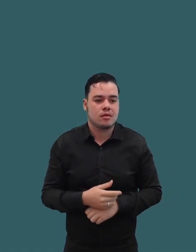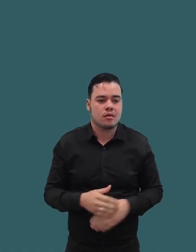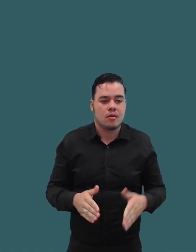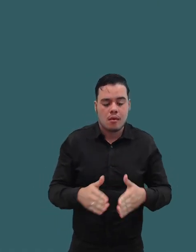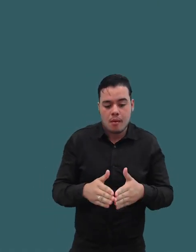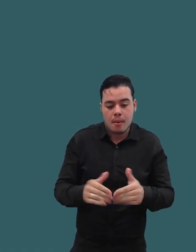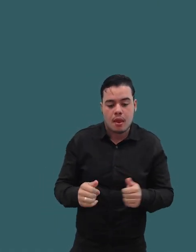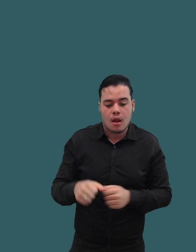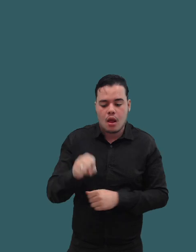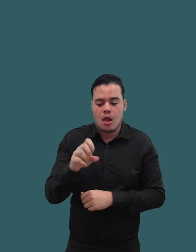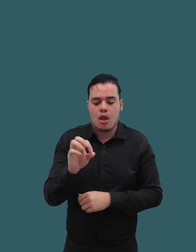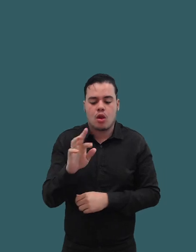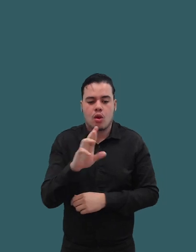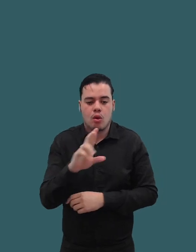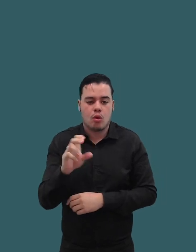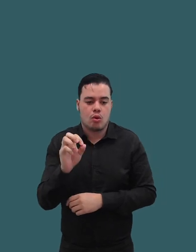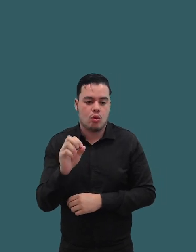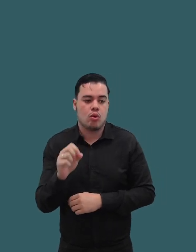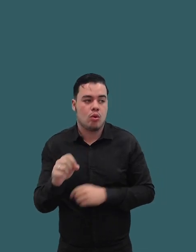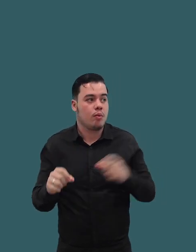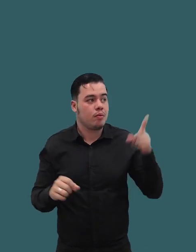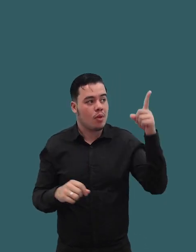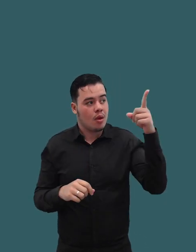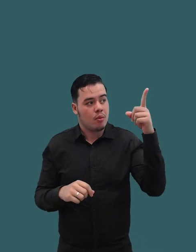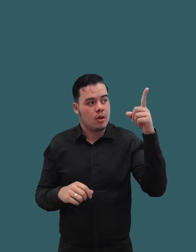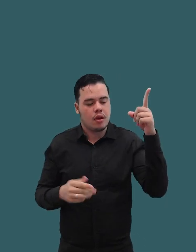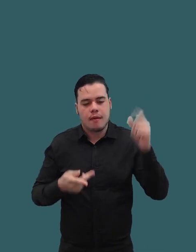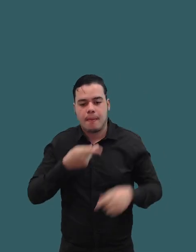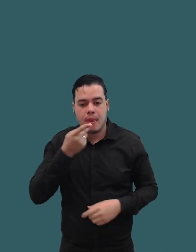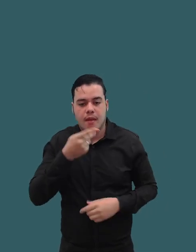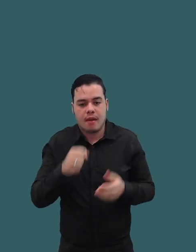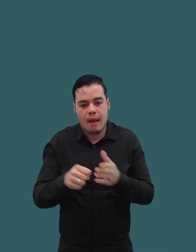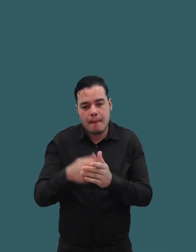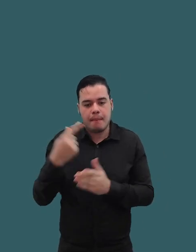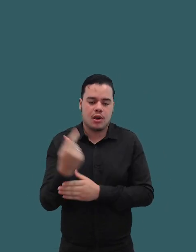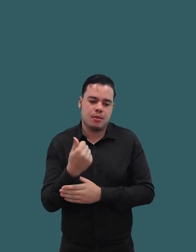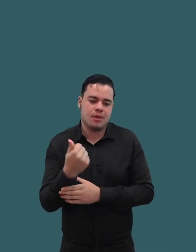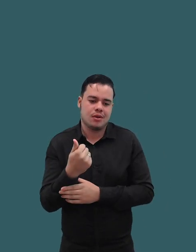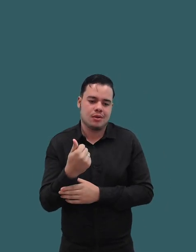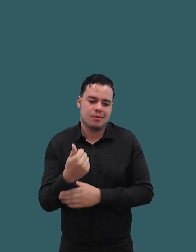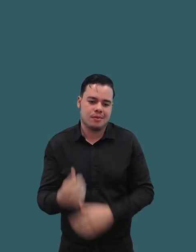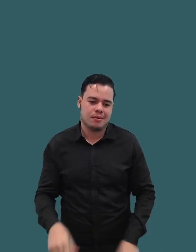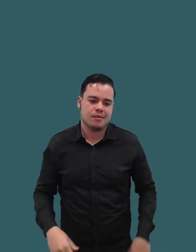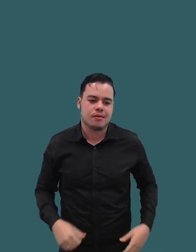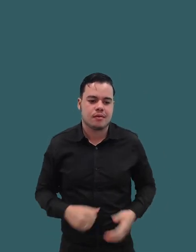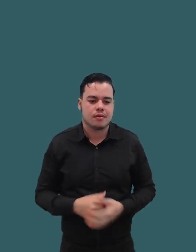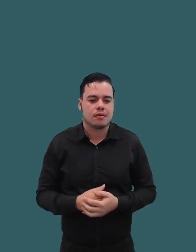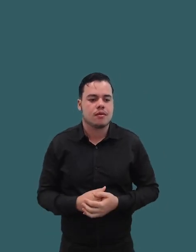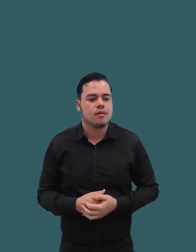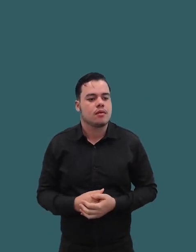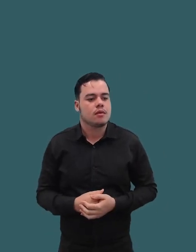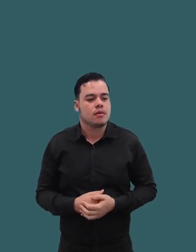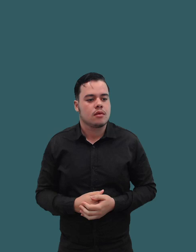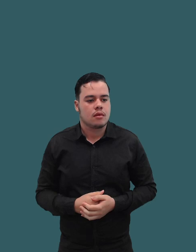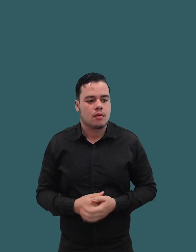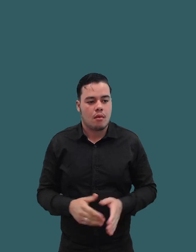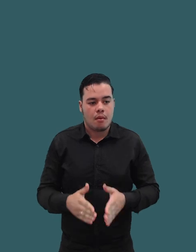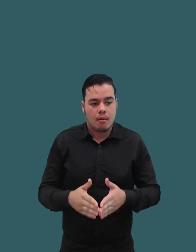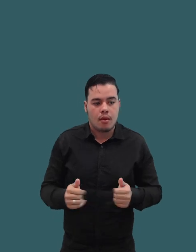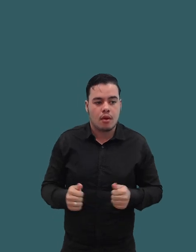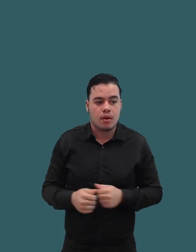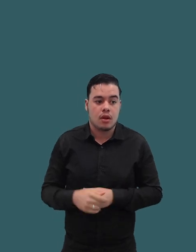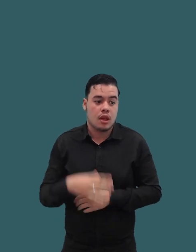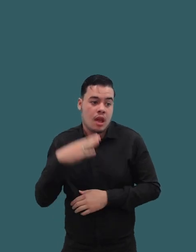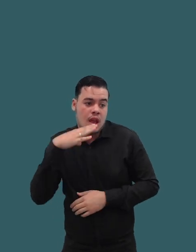falar primeiro e depois seguir na sequência secretário Inácio, Cristina e Fabiana. Vou pedir para que a gente